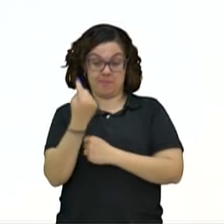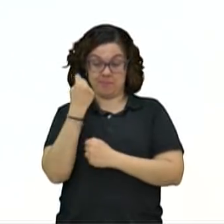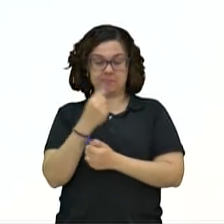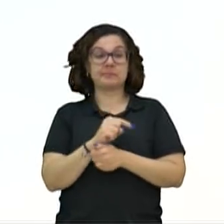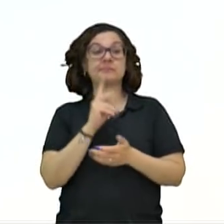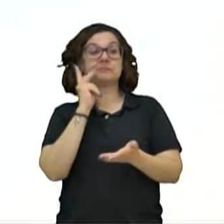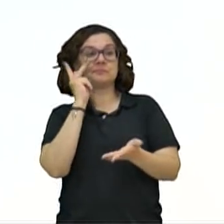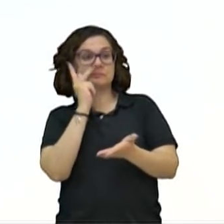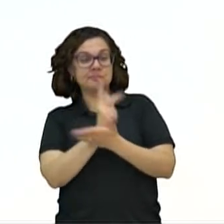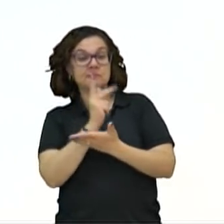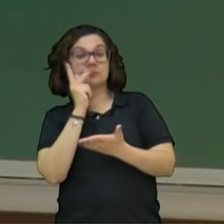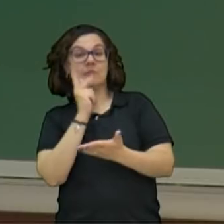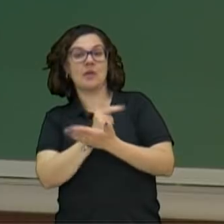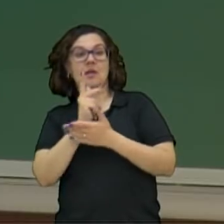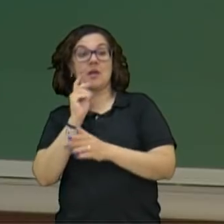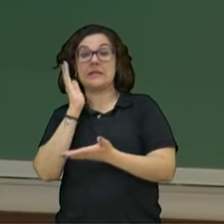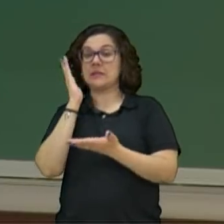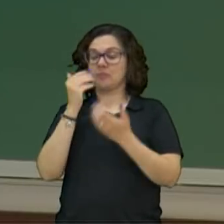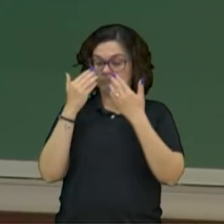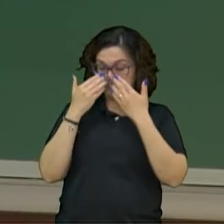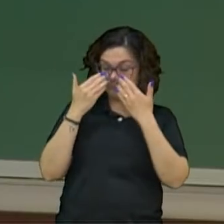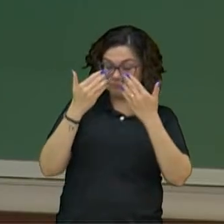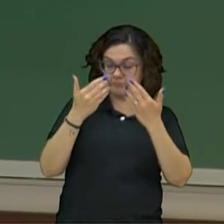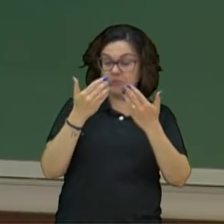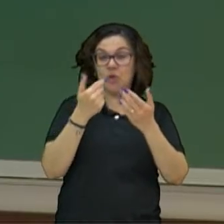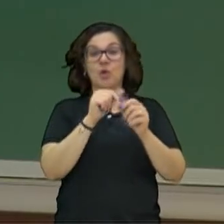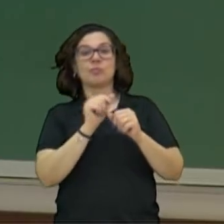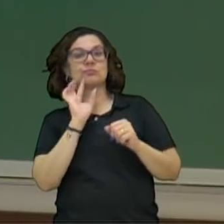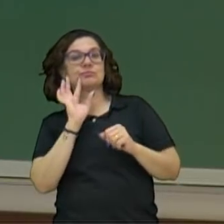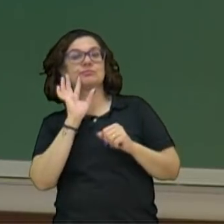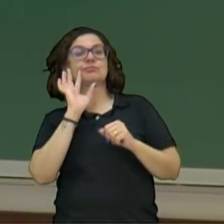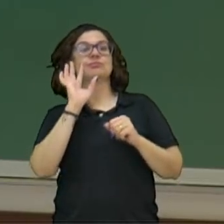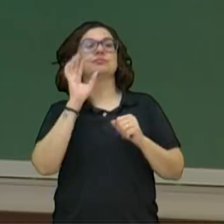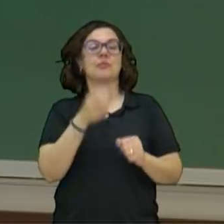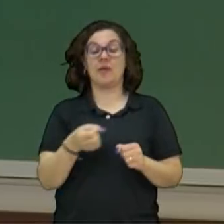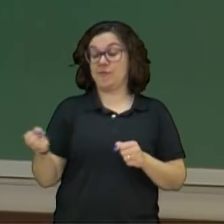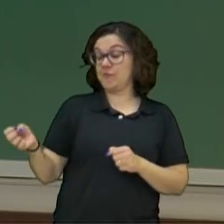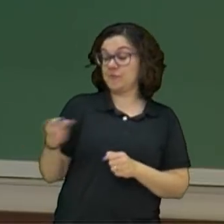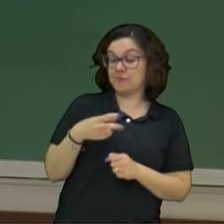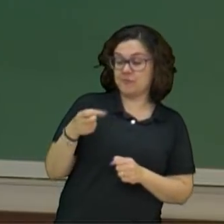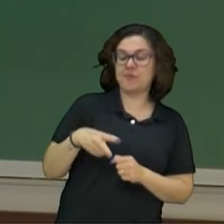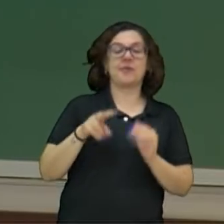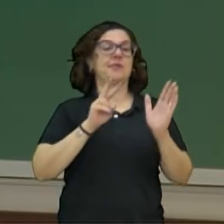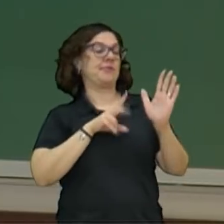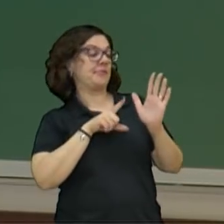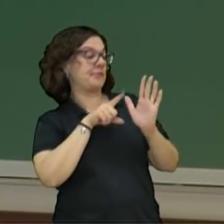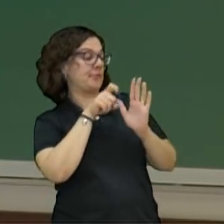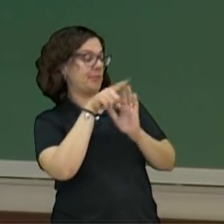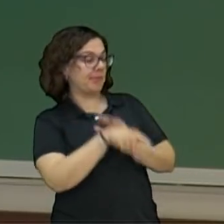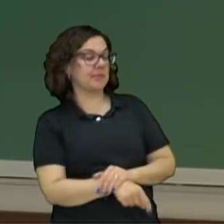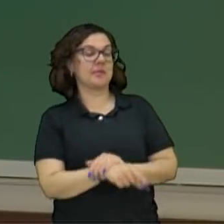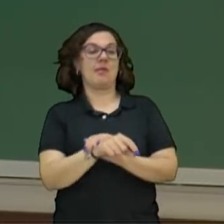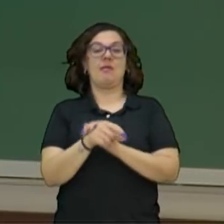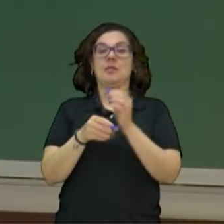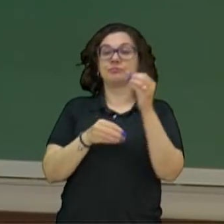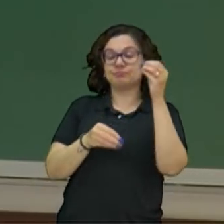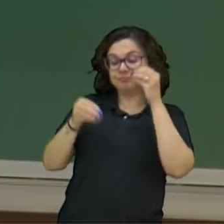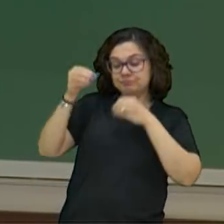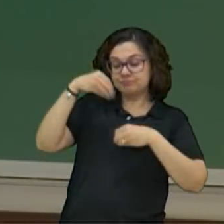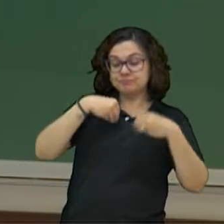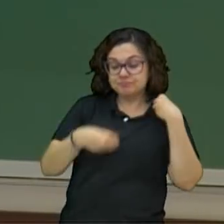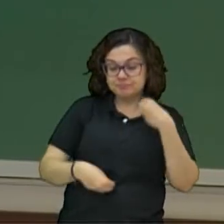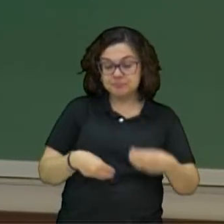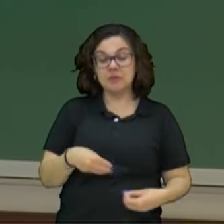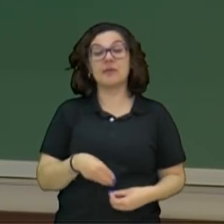está constantemente exposto à ação de vírus, de bactérias, né? De micro-organismos